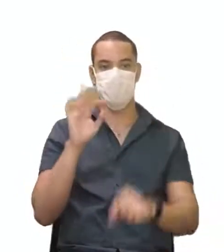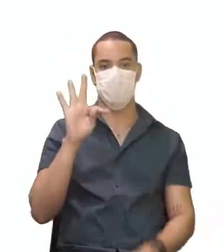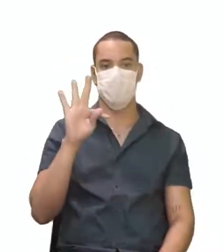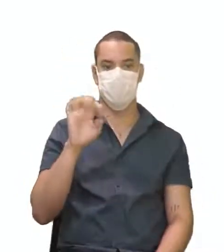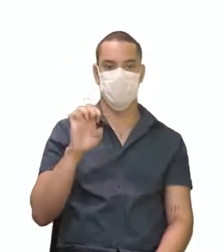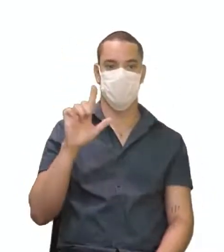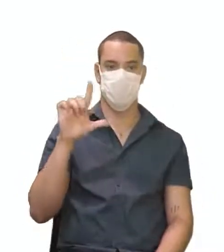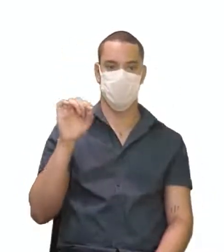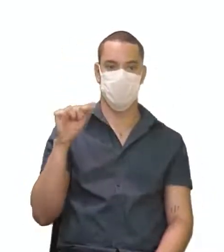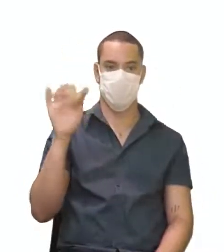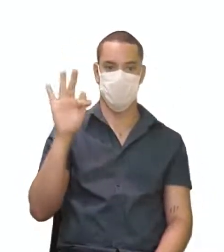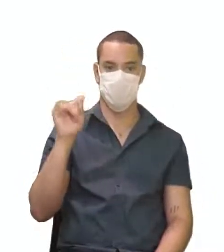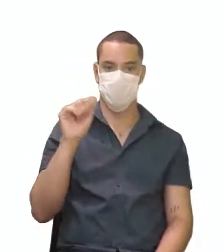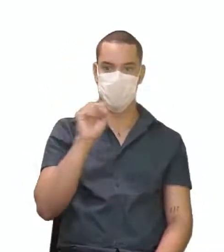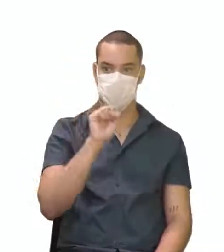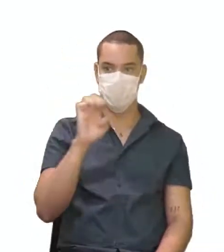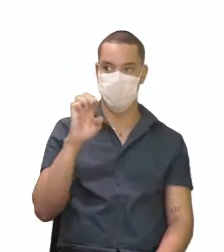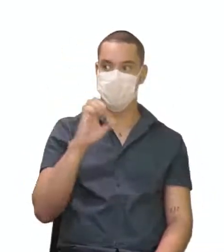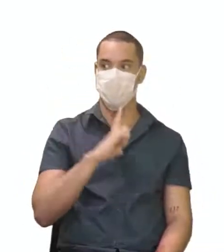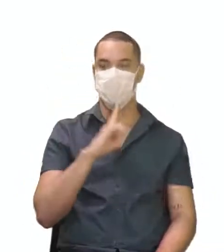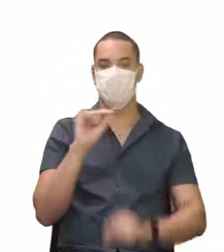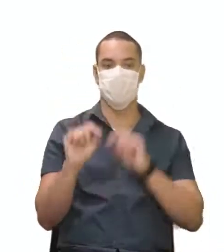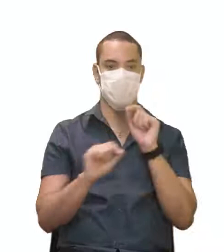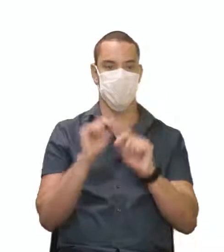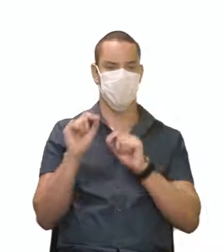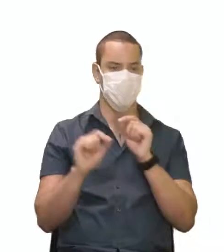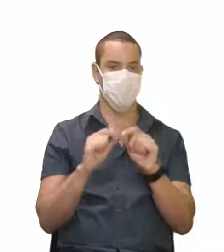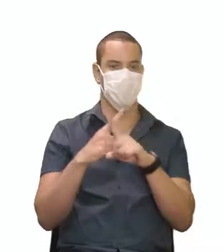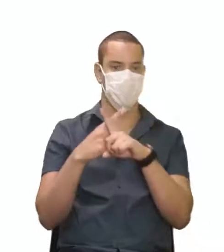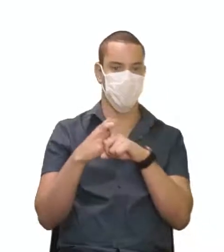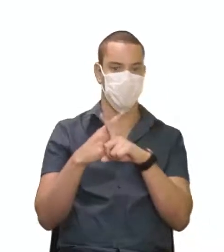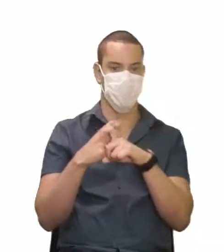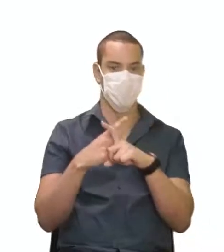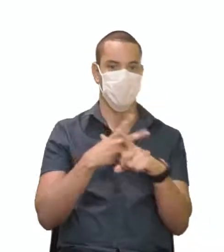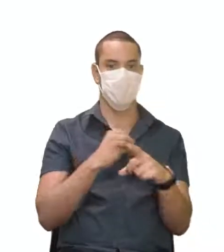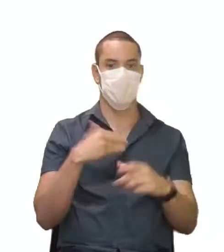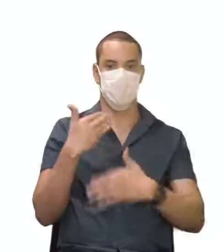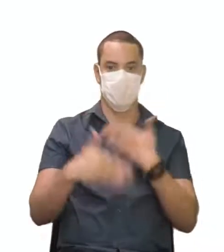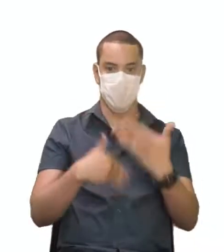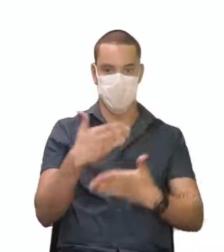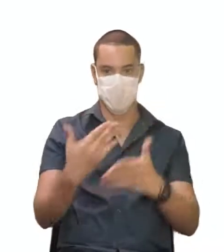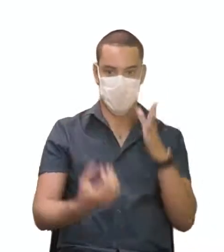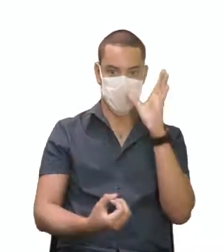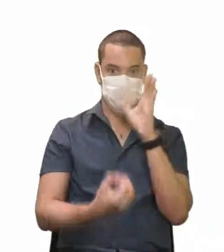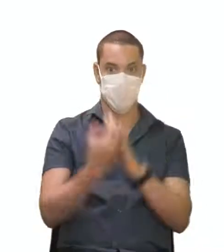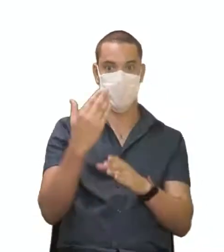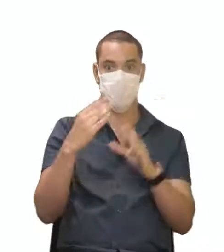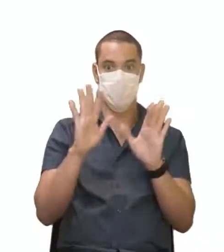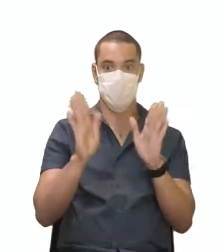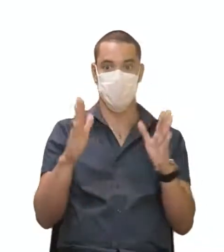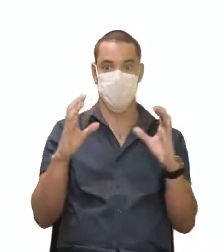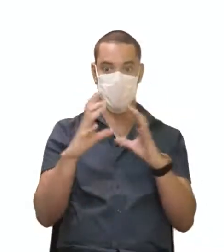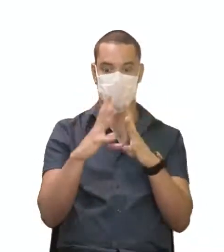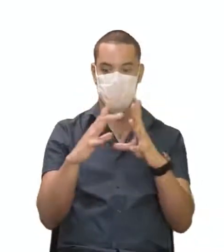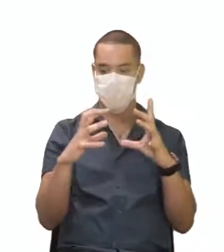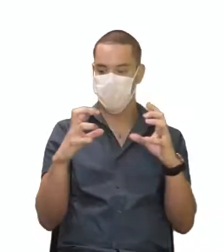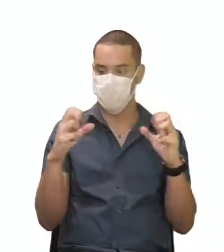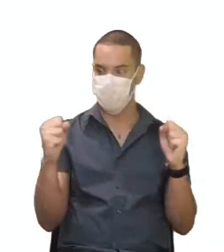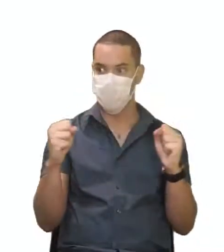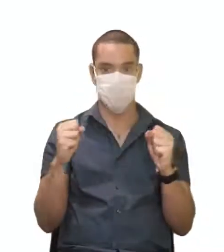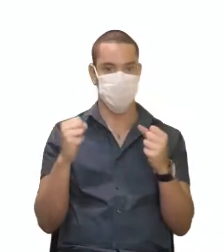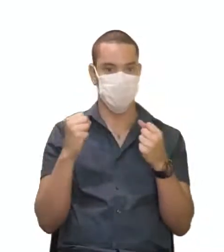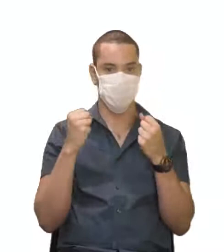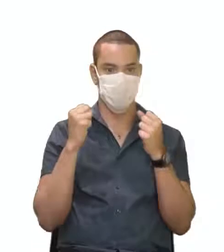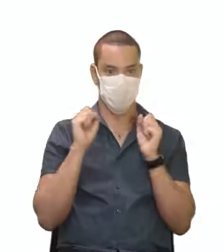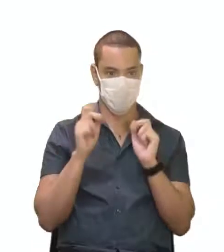telófase, você vai ter agora os cromossomos finos atingindo os polos, já chegou lá, tá tudo bem, tá